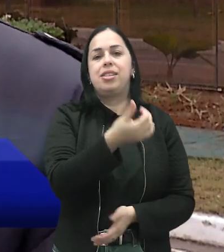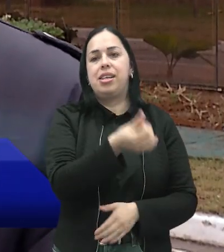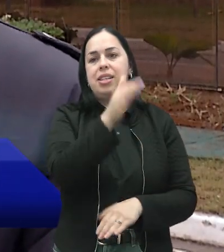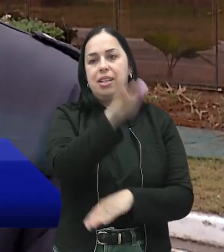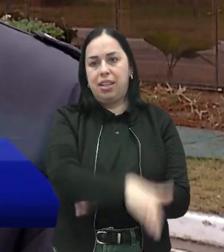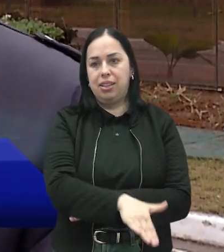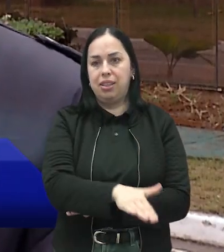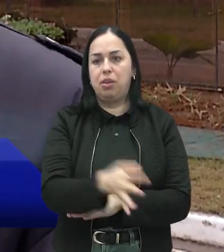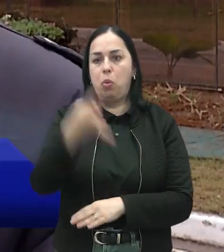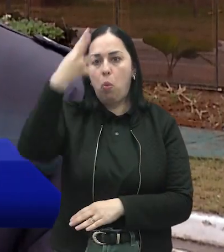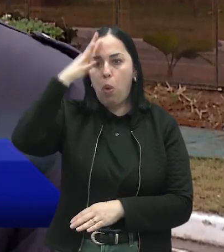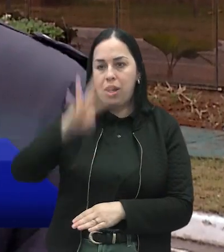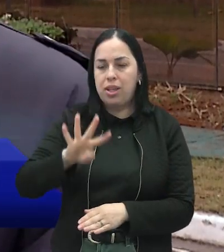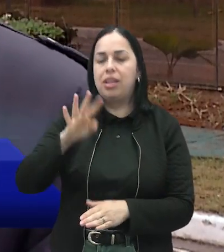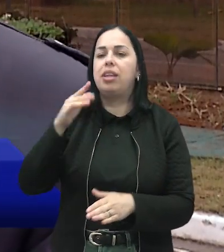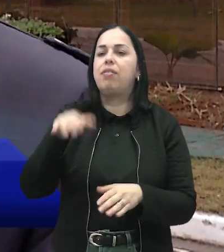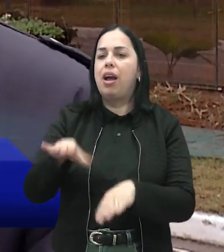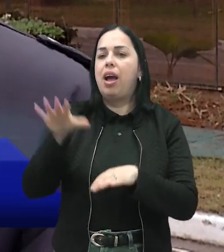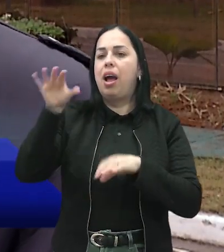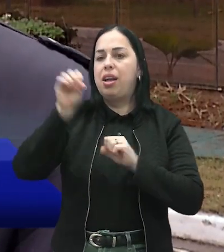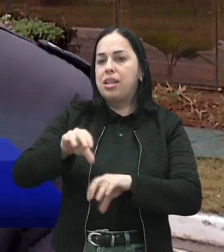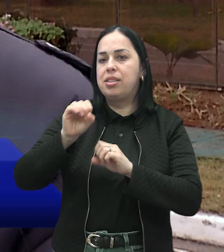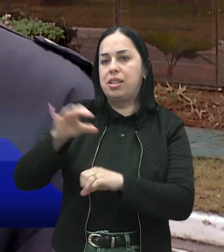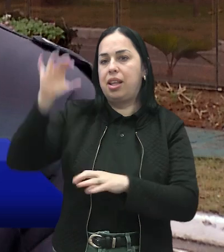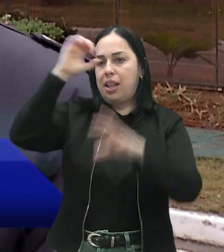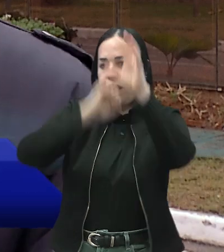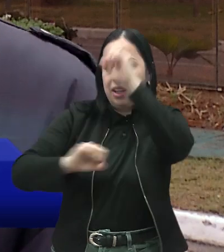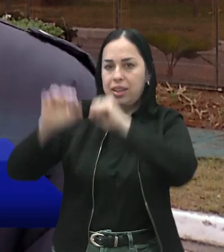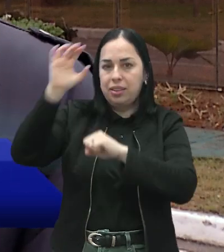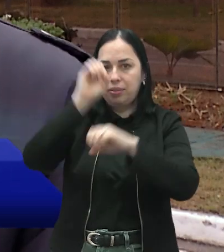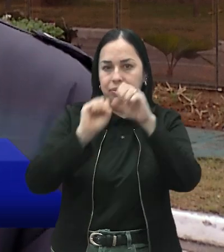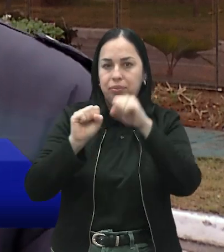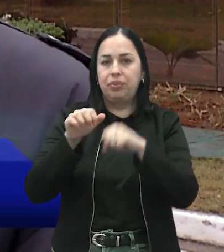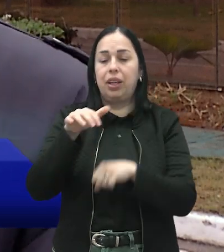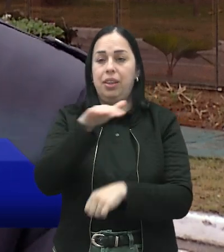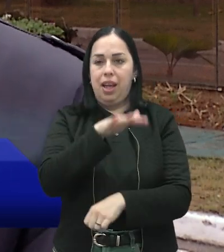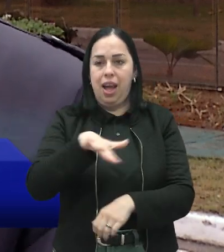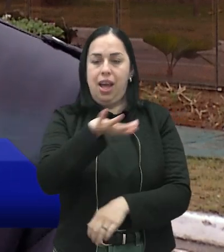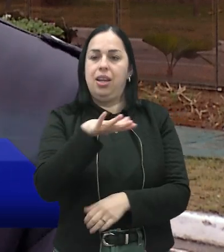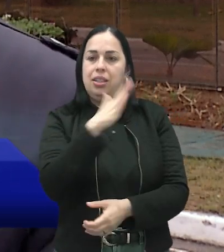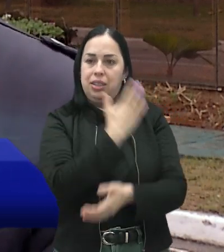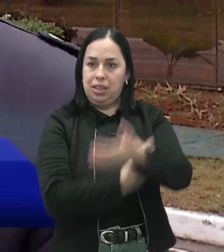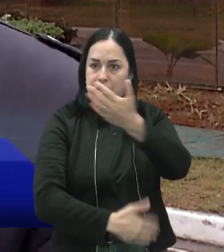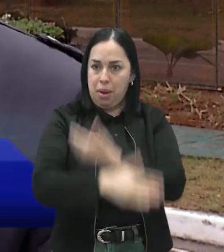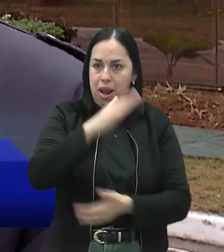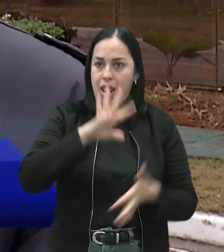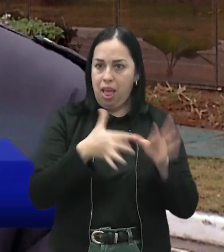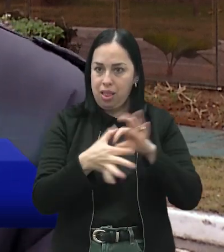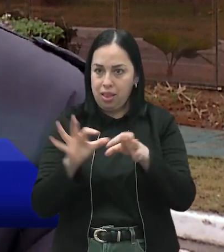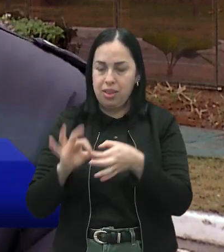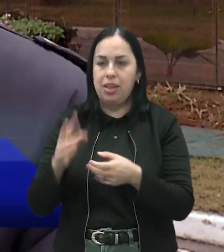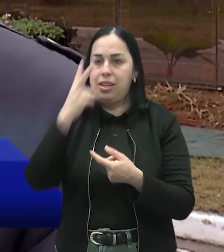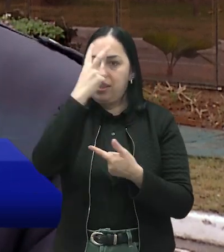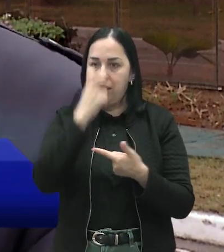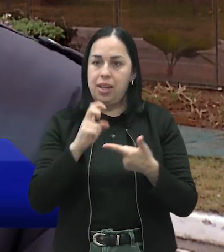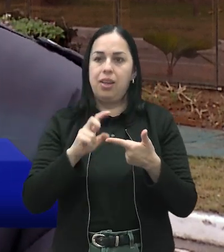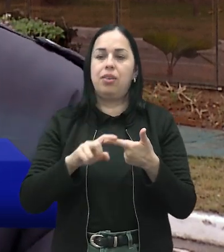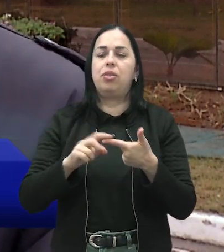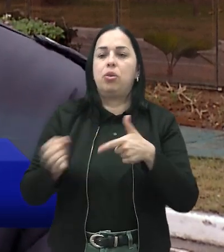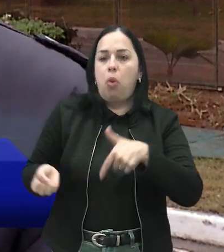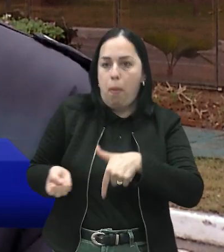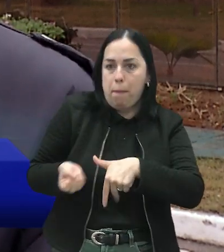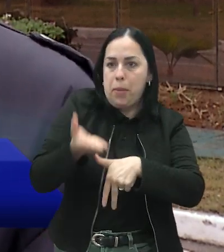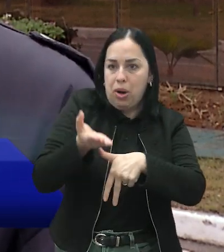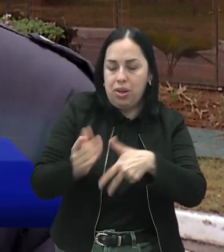tarde. Durante os 4 dias, os alunos receberão capacitação no paralímpico, né, nas modalidades de